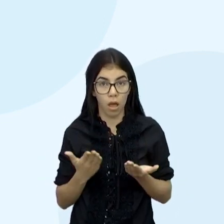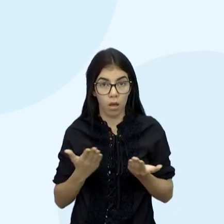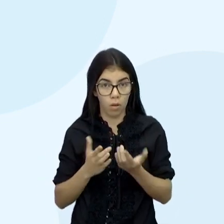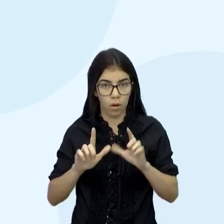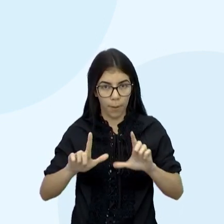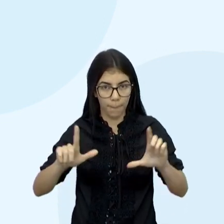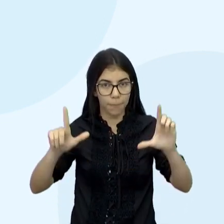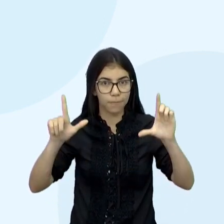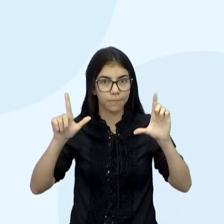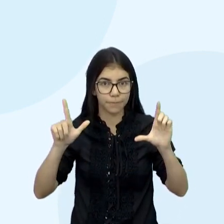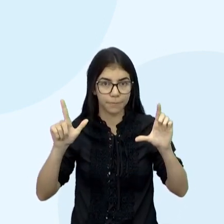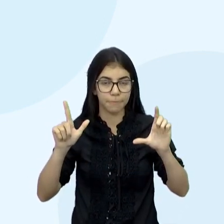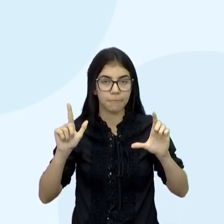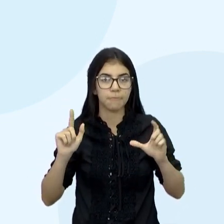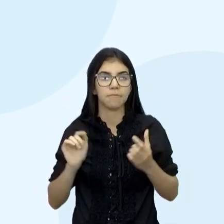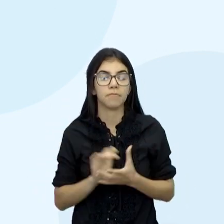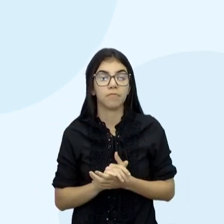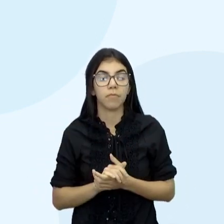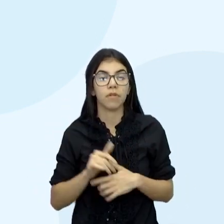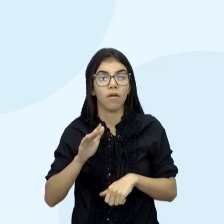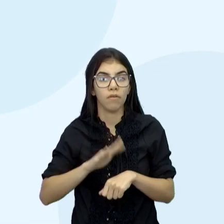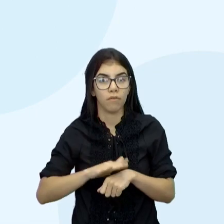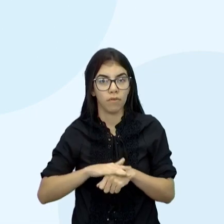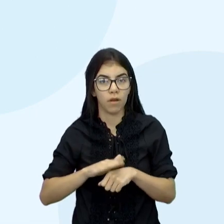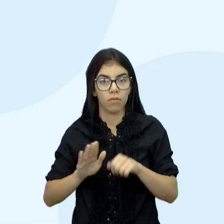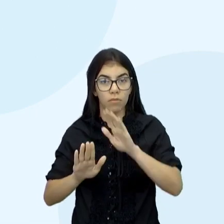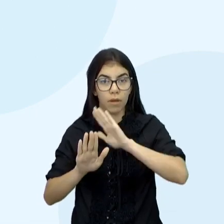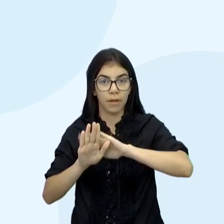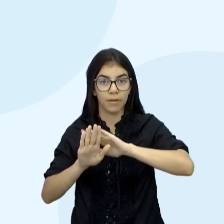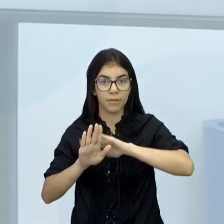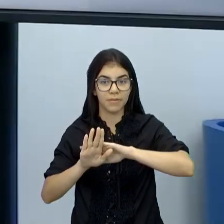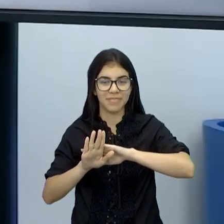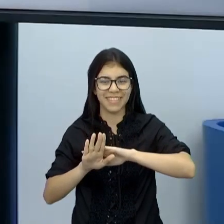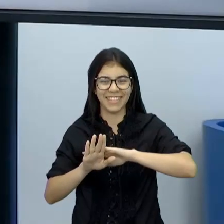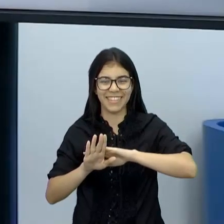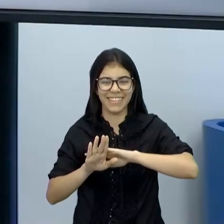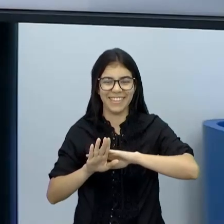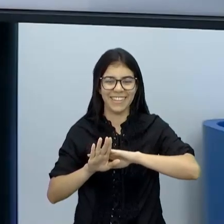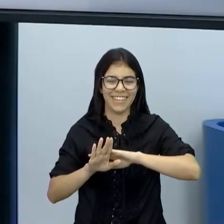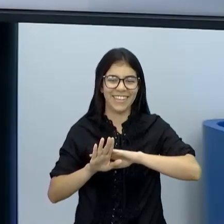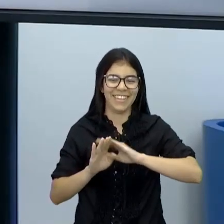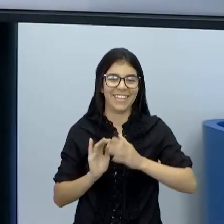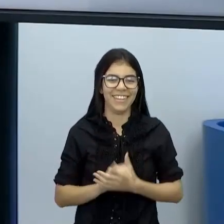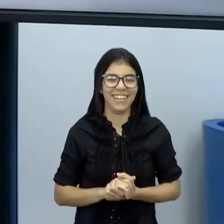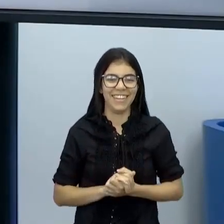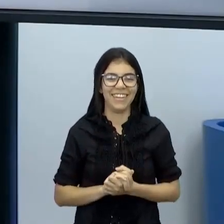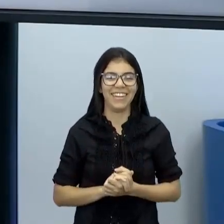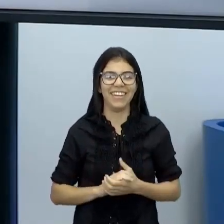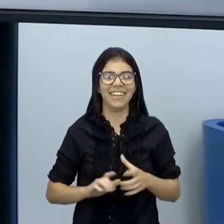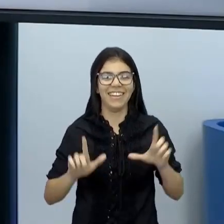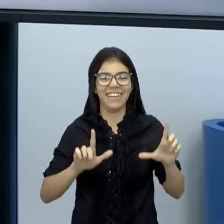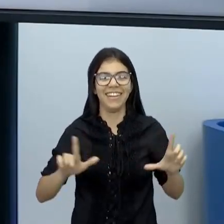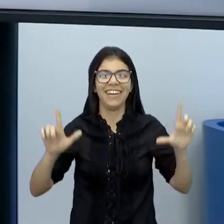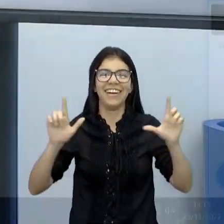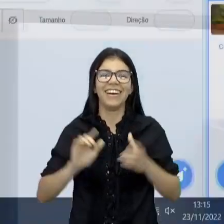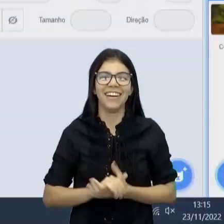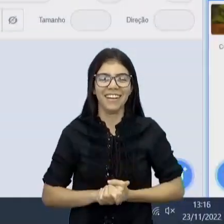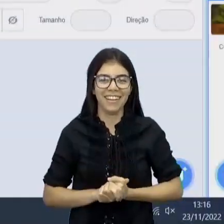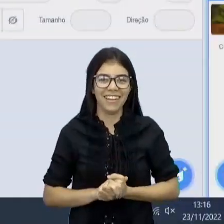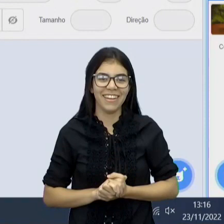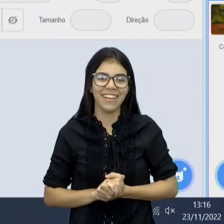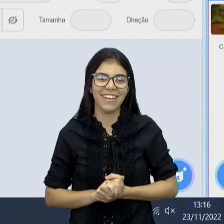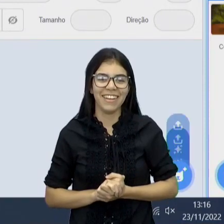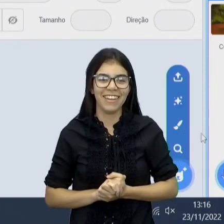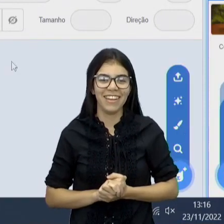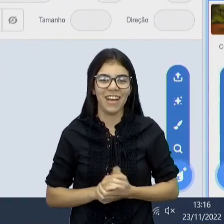do Osmar. Ele vai ficar bem atrás da Carol, coitada da Carol. Vamos ver se o pessoal espelha. Isso, pode espelhar a tela do Osmar para mim.